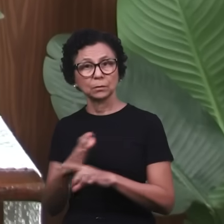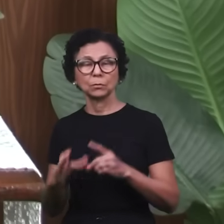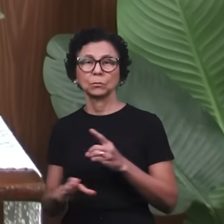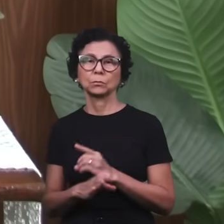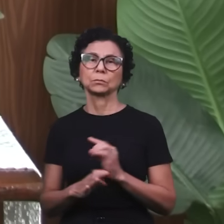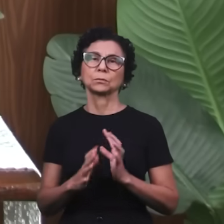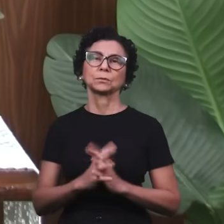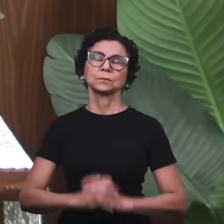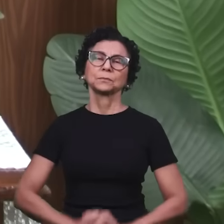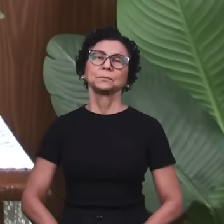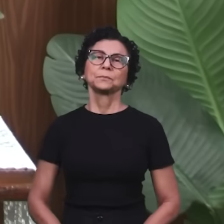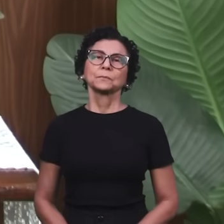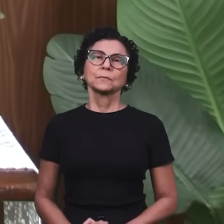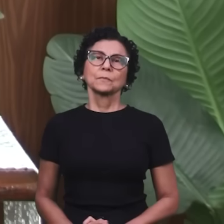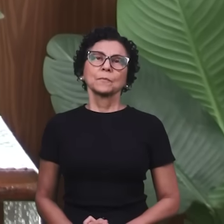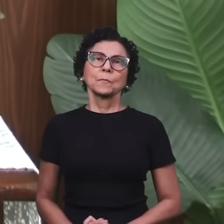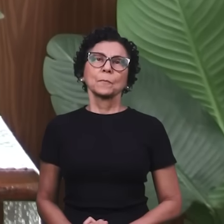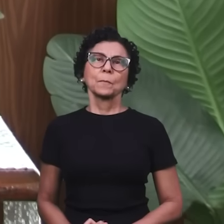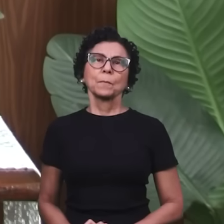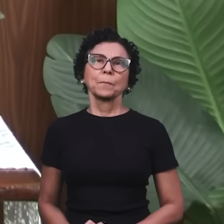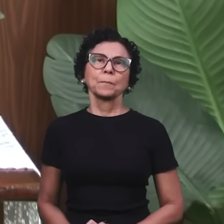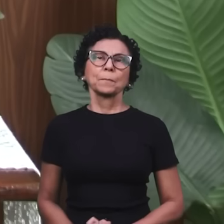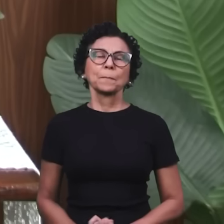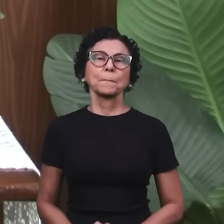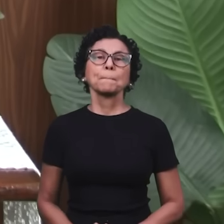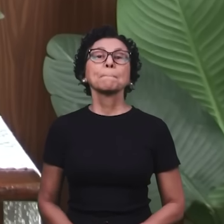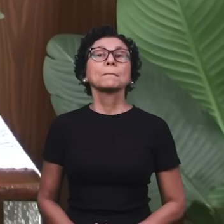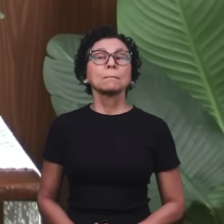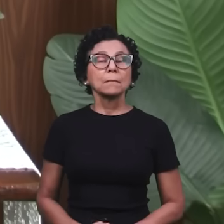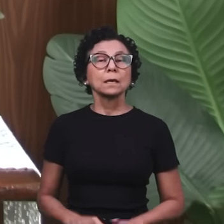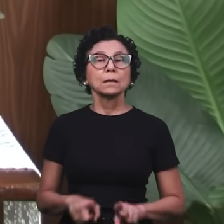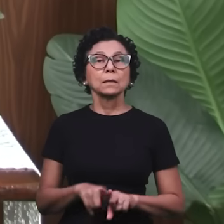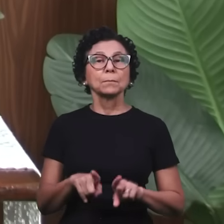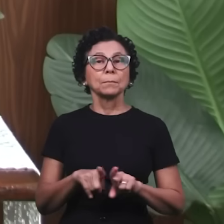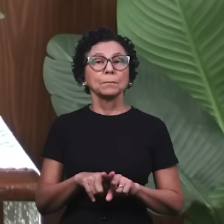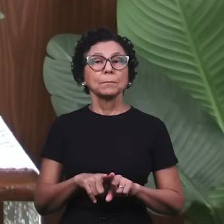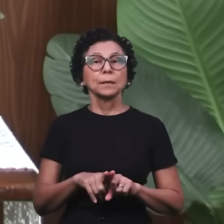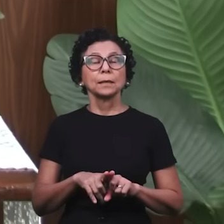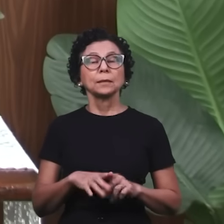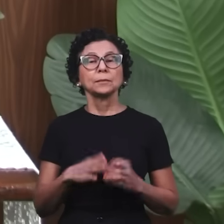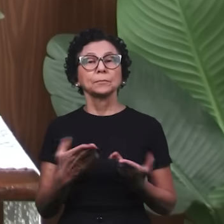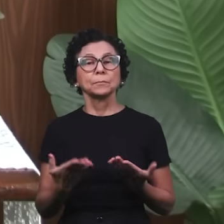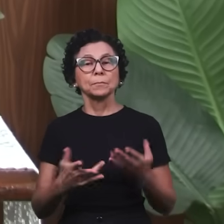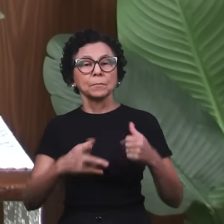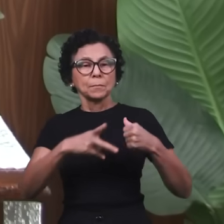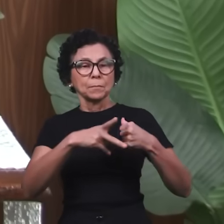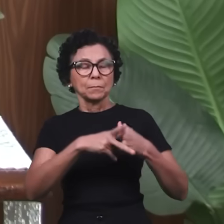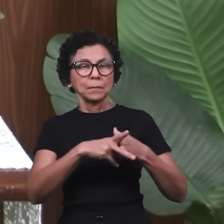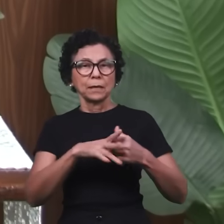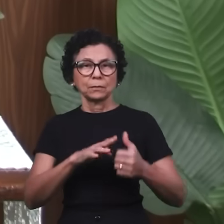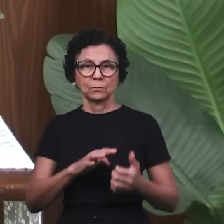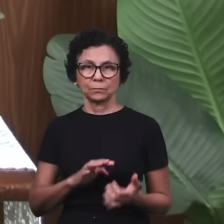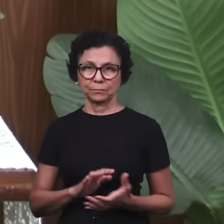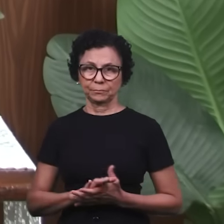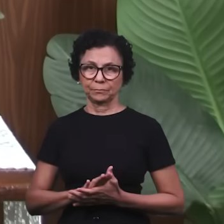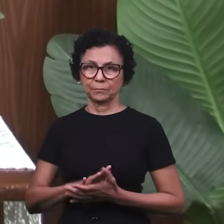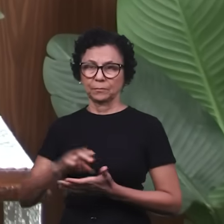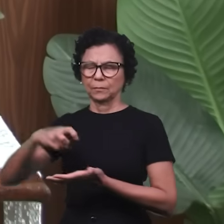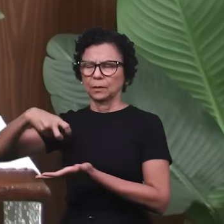nossa disposição e como o Senhor ele nos ensina na palavra. Pedro, ele se pôs de joelhos e